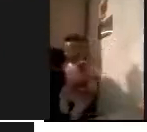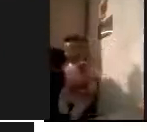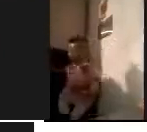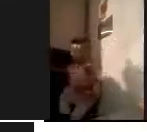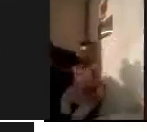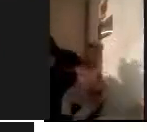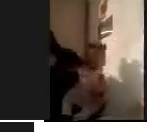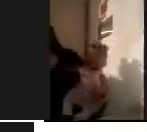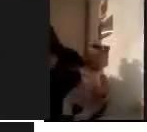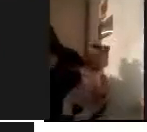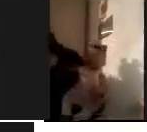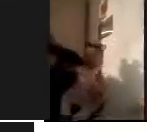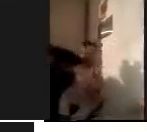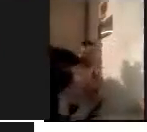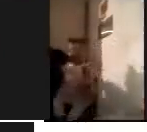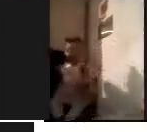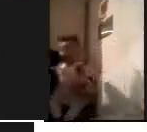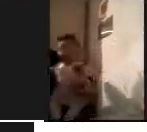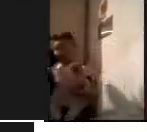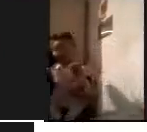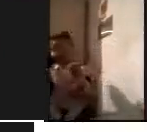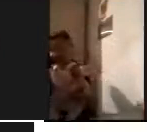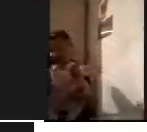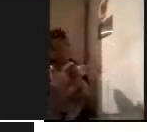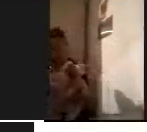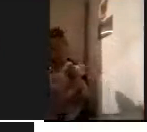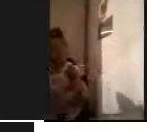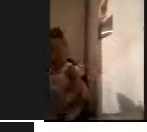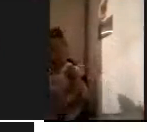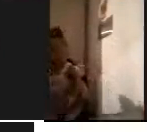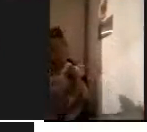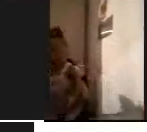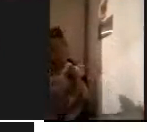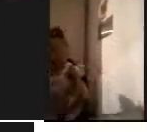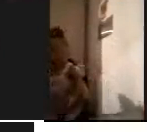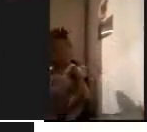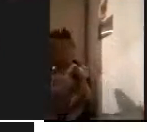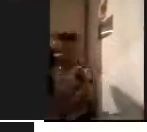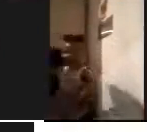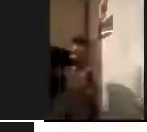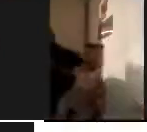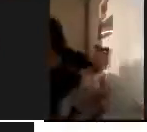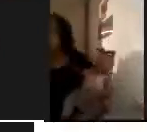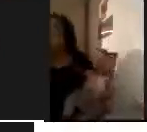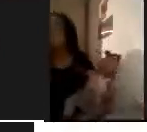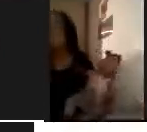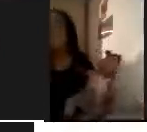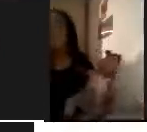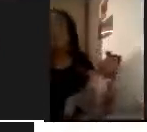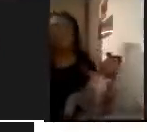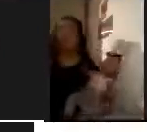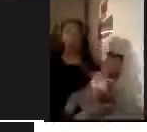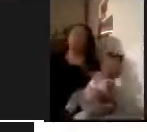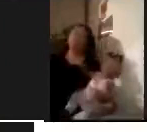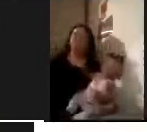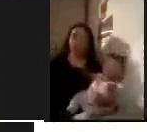forma higiênica, né? Então, esses fatores, eles vão se acumulando e aí você soma